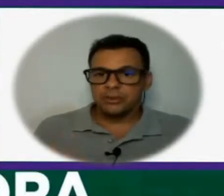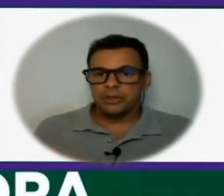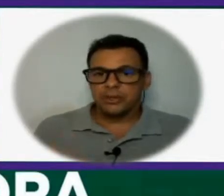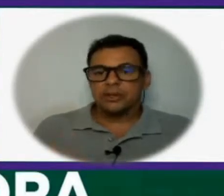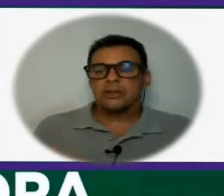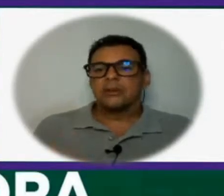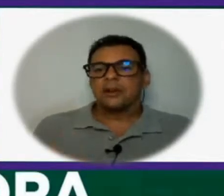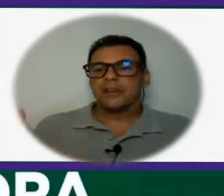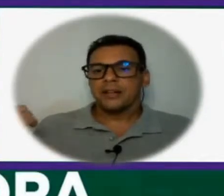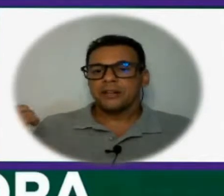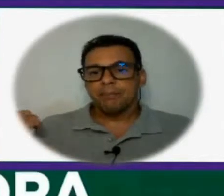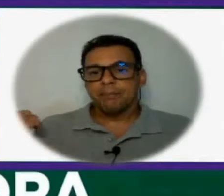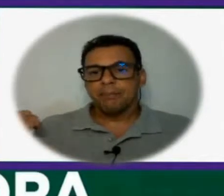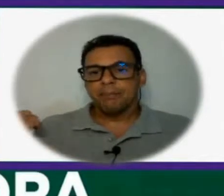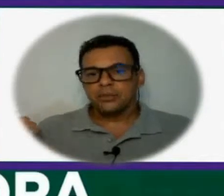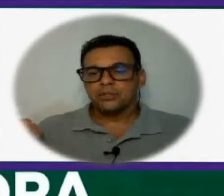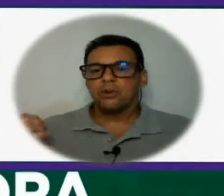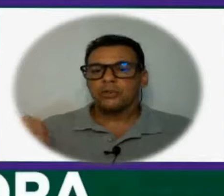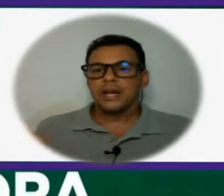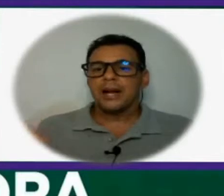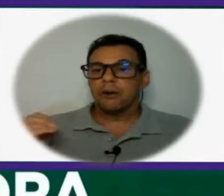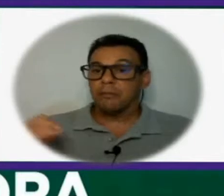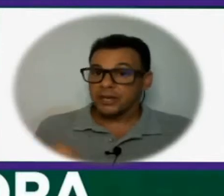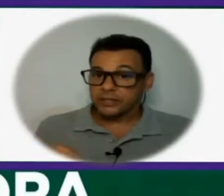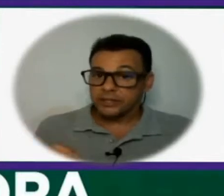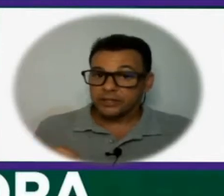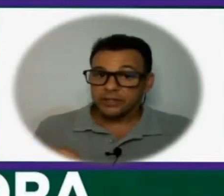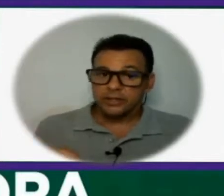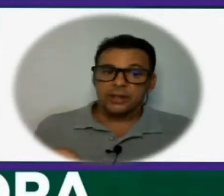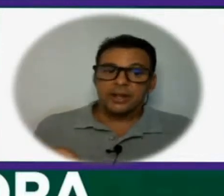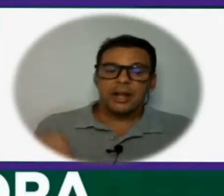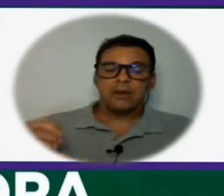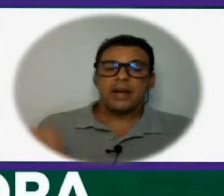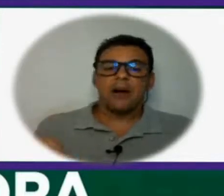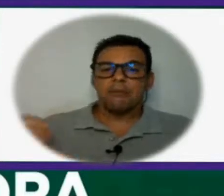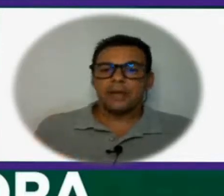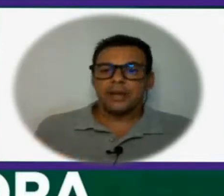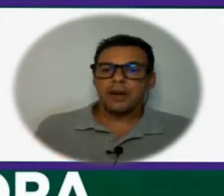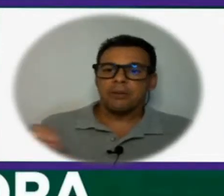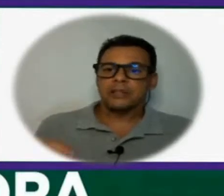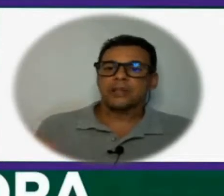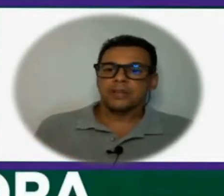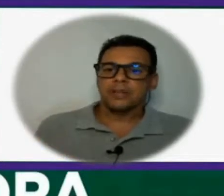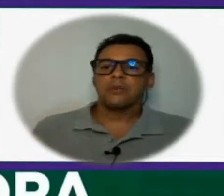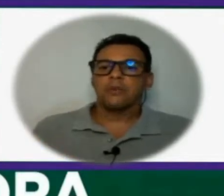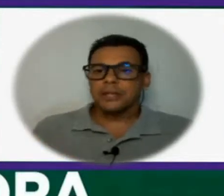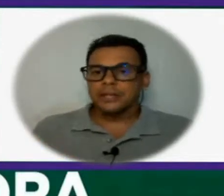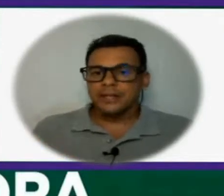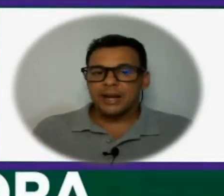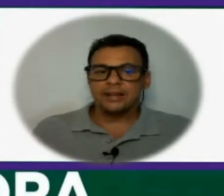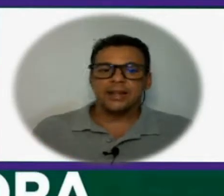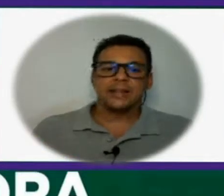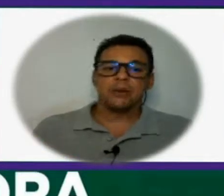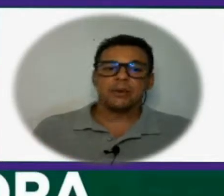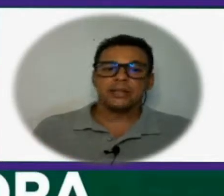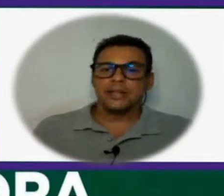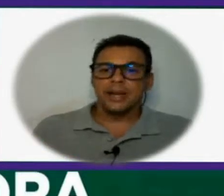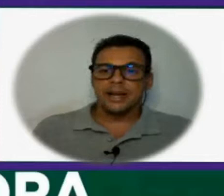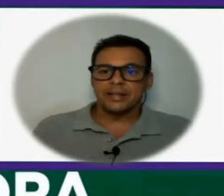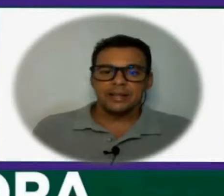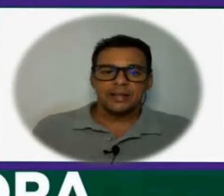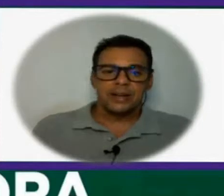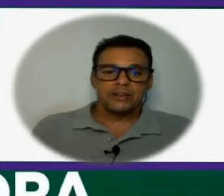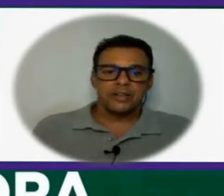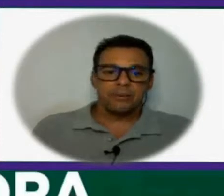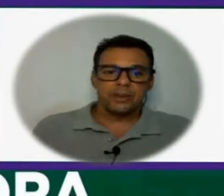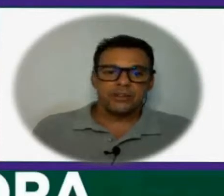usado Falando de preço Só usa how much Agora How many E how much É usado com quantidade Essa quantidade